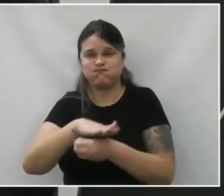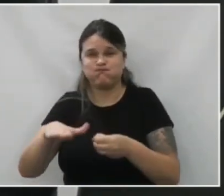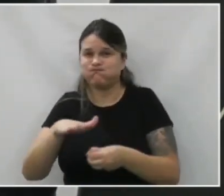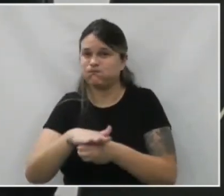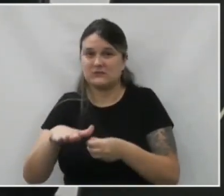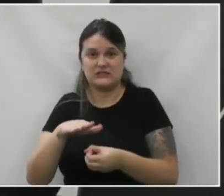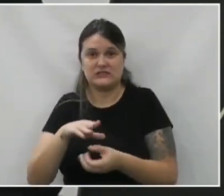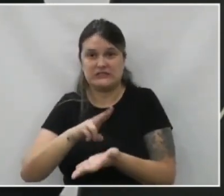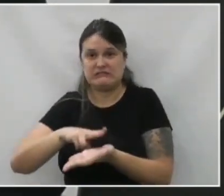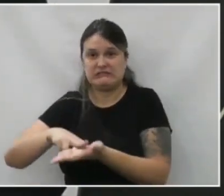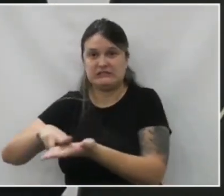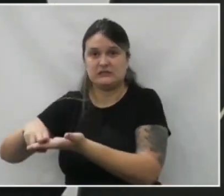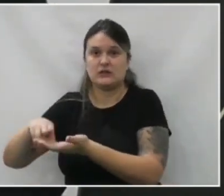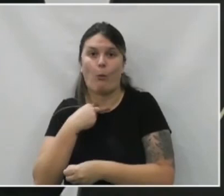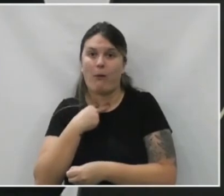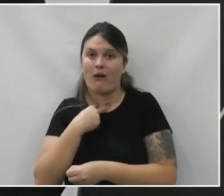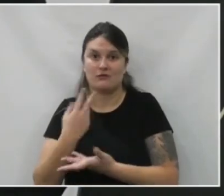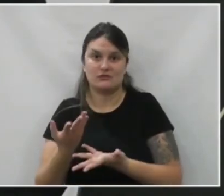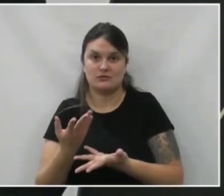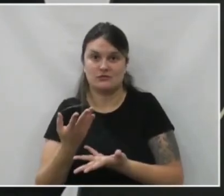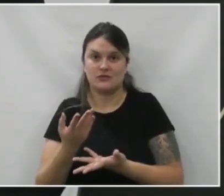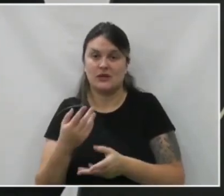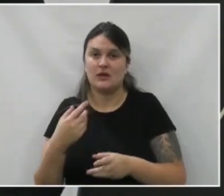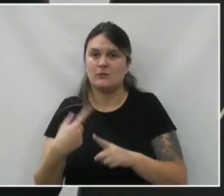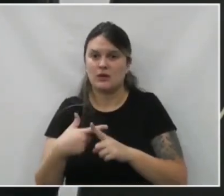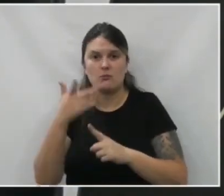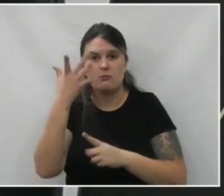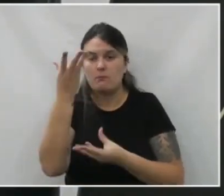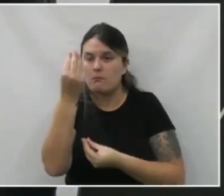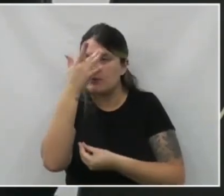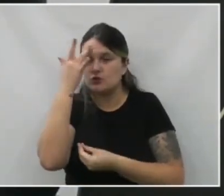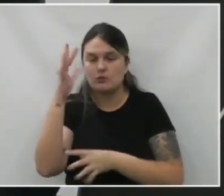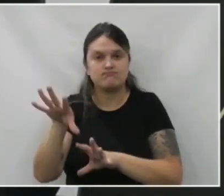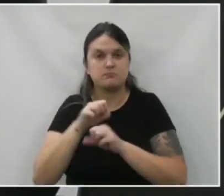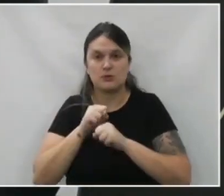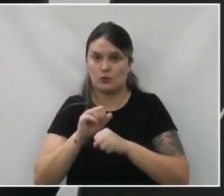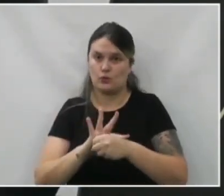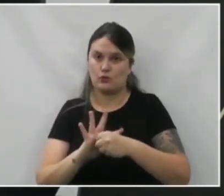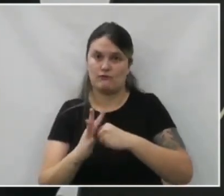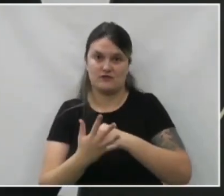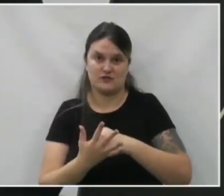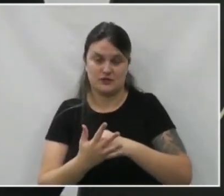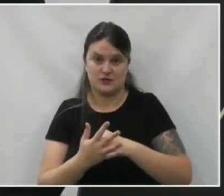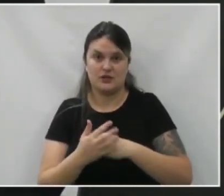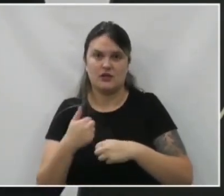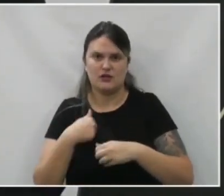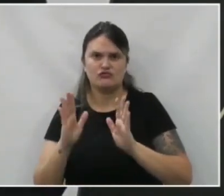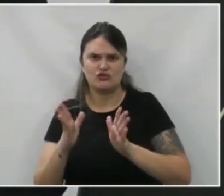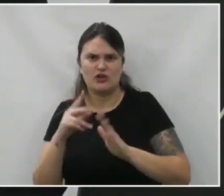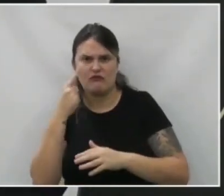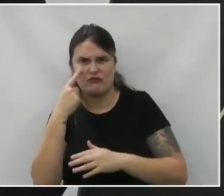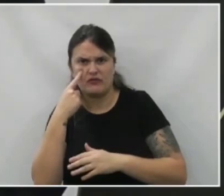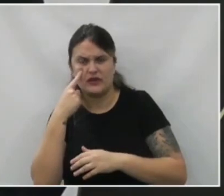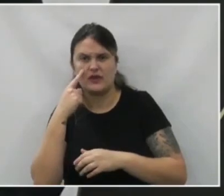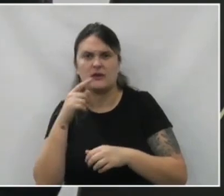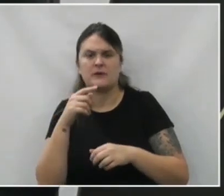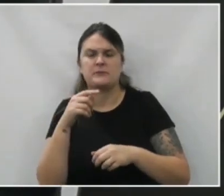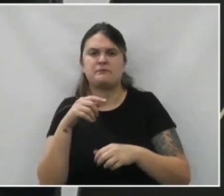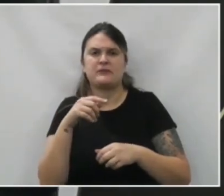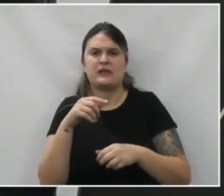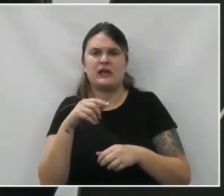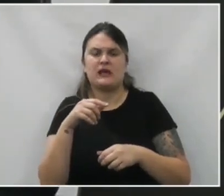eventos. Inciso 1. Eventos de qualquer natureza que exijam licença do poder público.